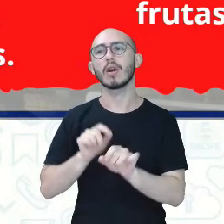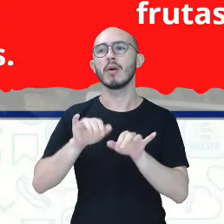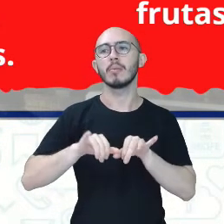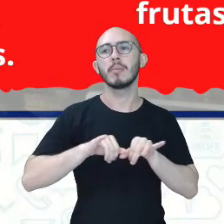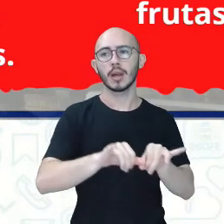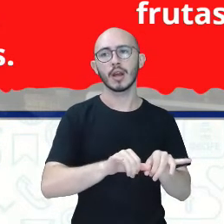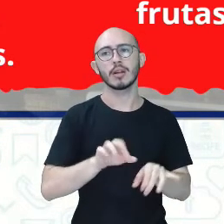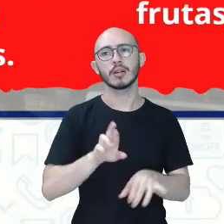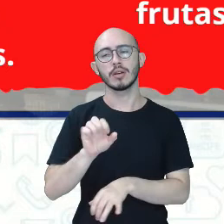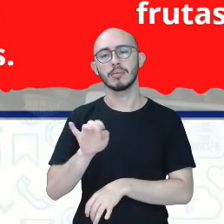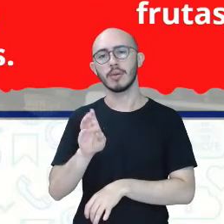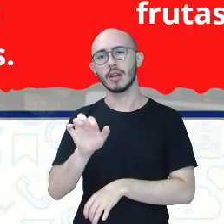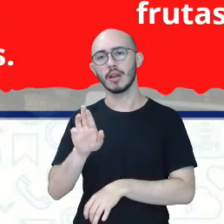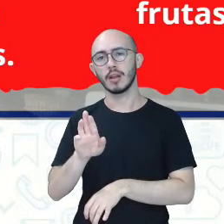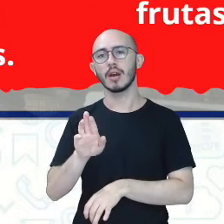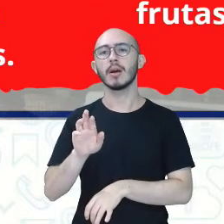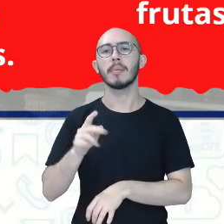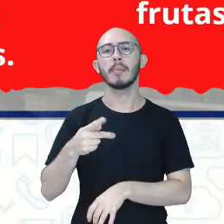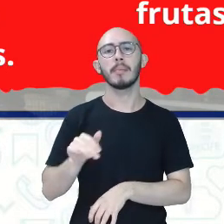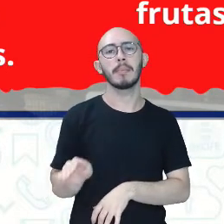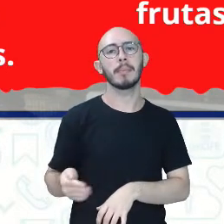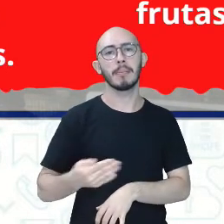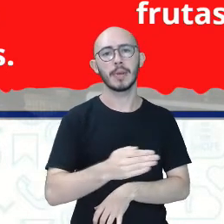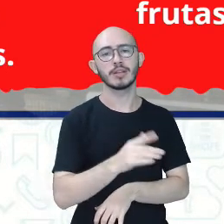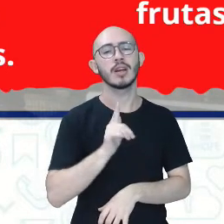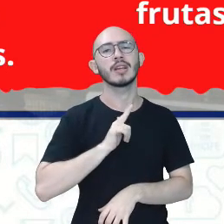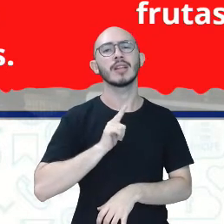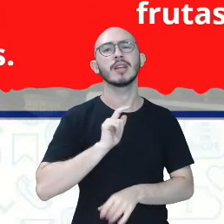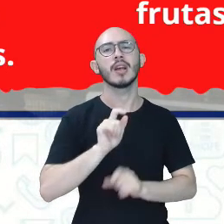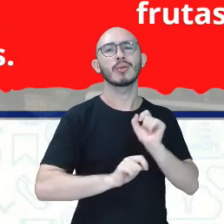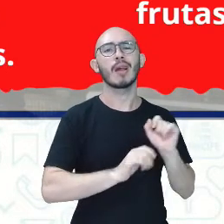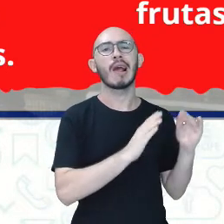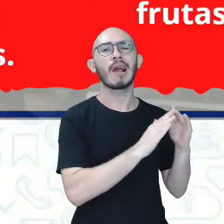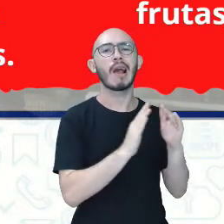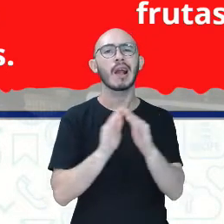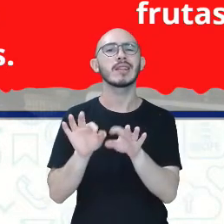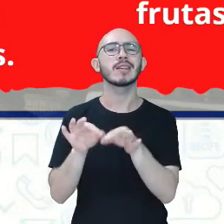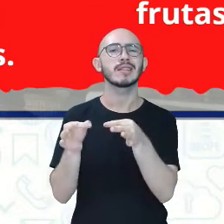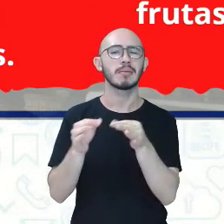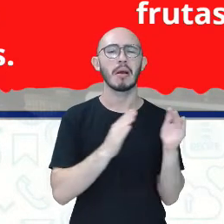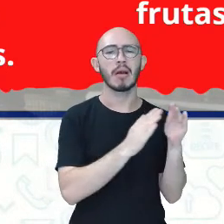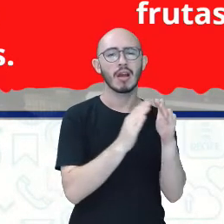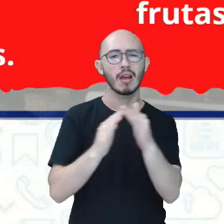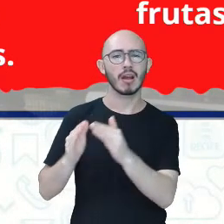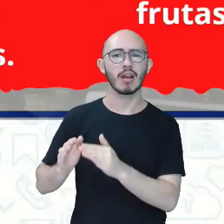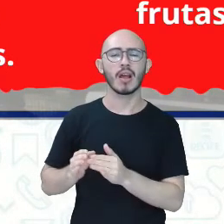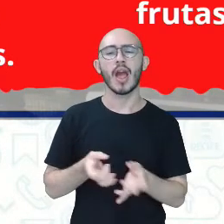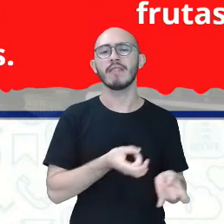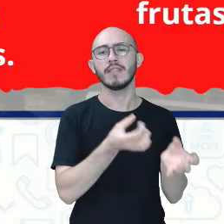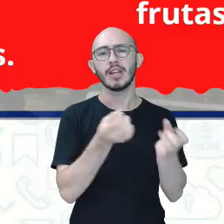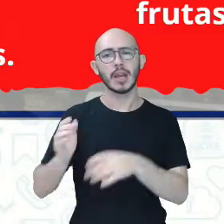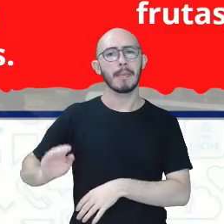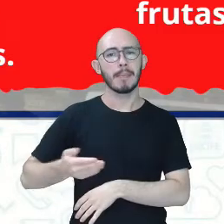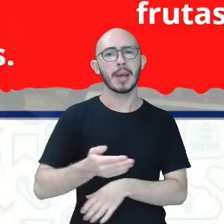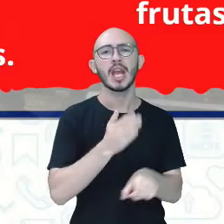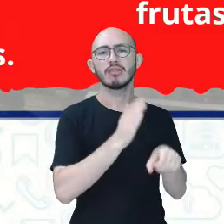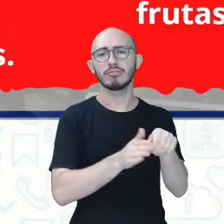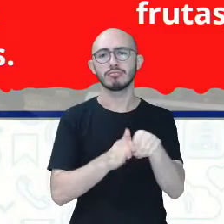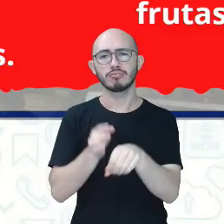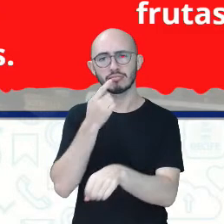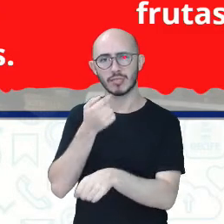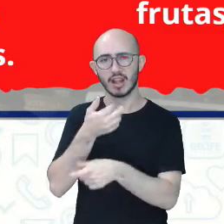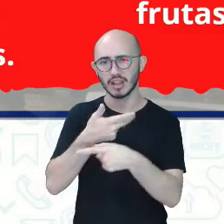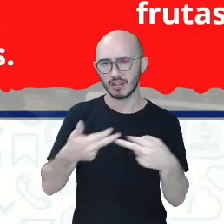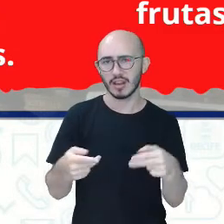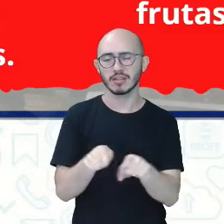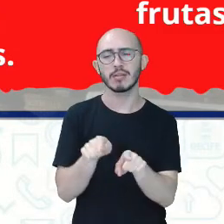Peixe, que era um conjunto de barracos, né, um conjunto de barracos que vendia ali peixe, fruta, verdura. Então já existia uma circulação